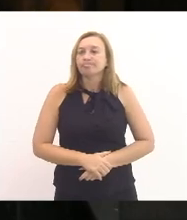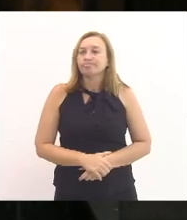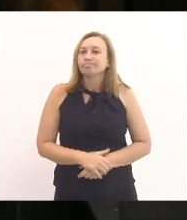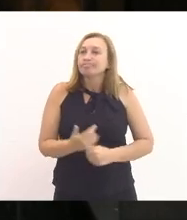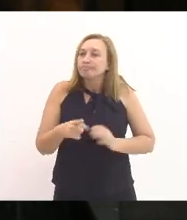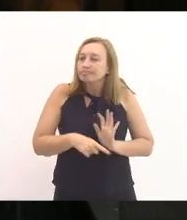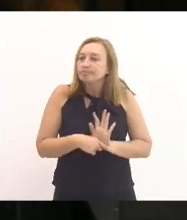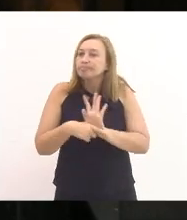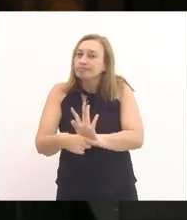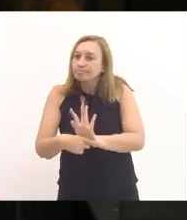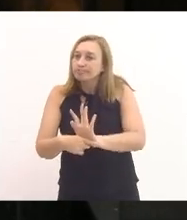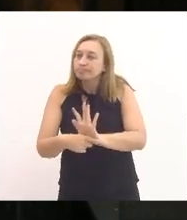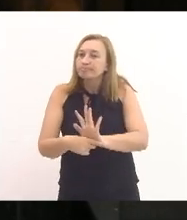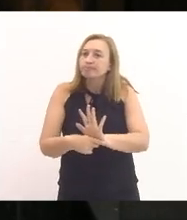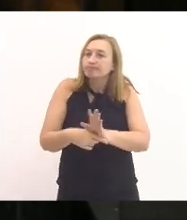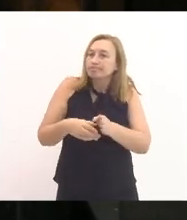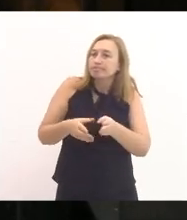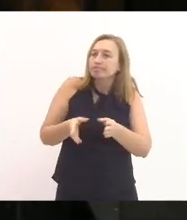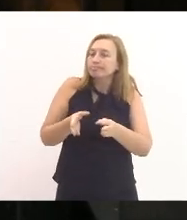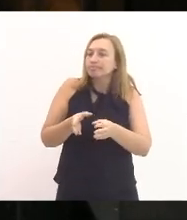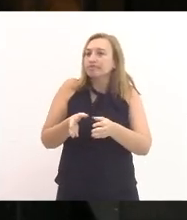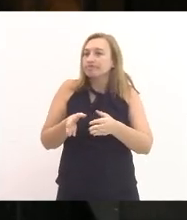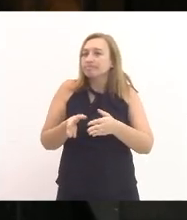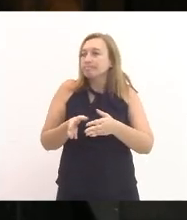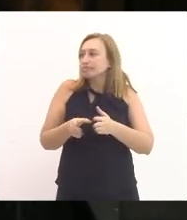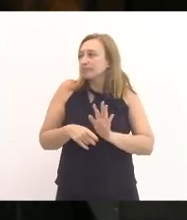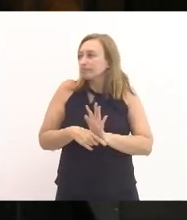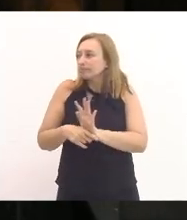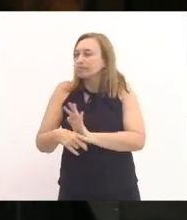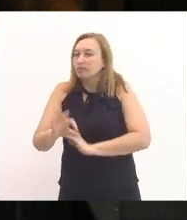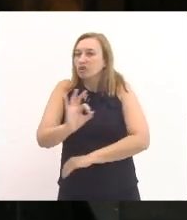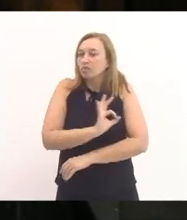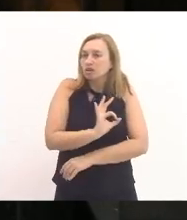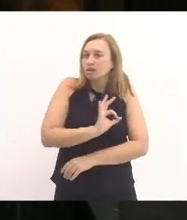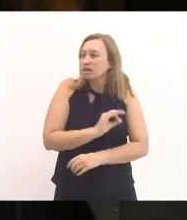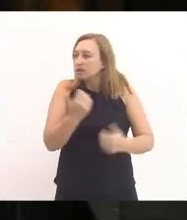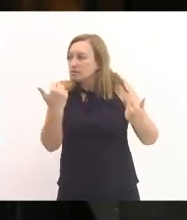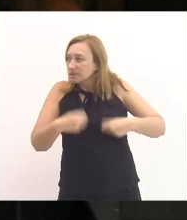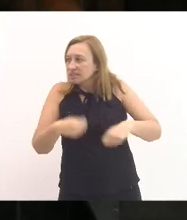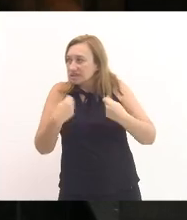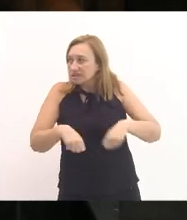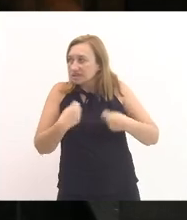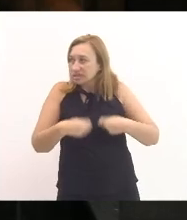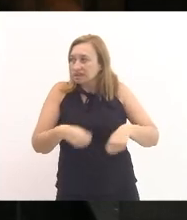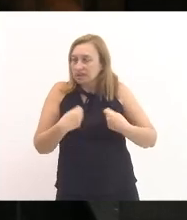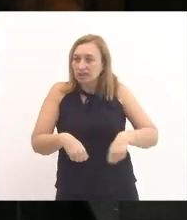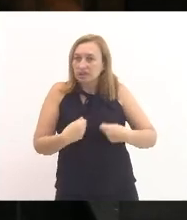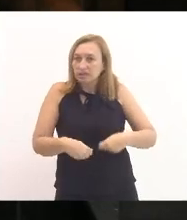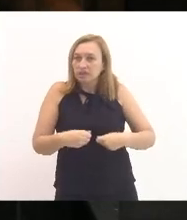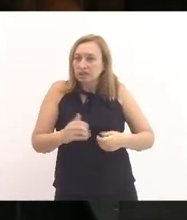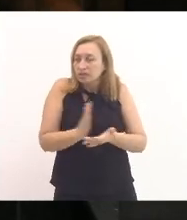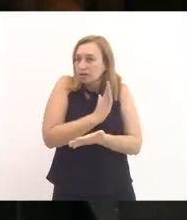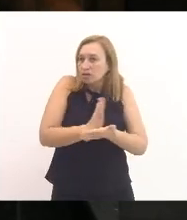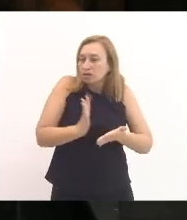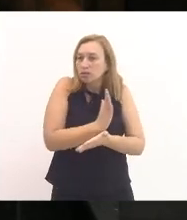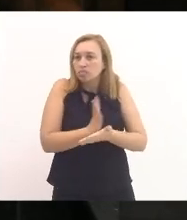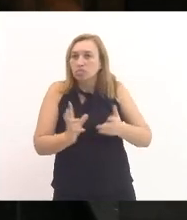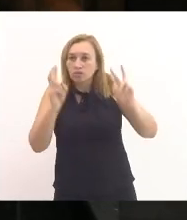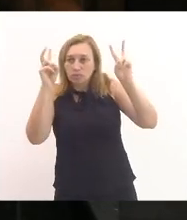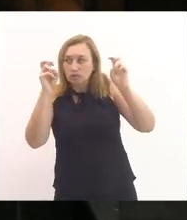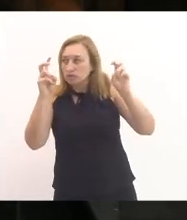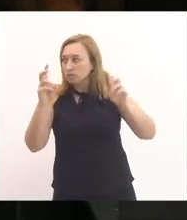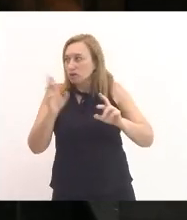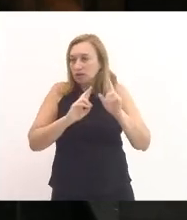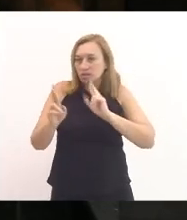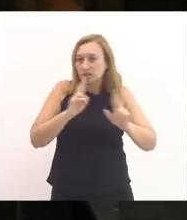ajudar né para auxiliar os policiais que necessitem de alguma questão relação à saúde